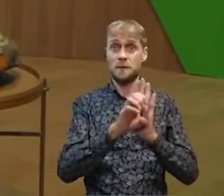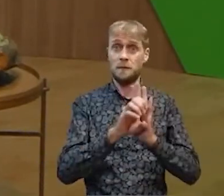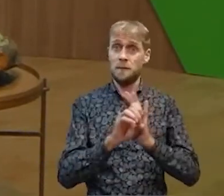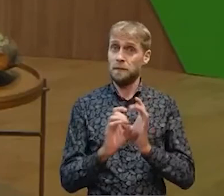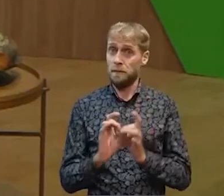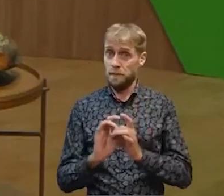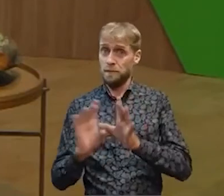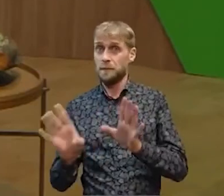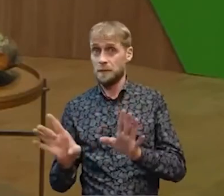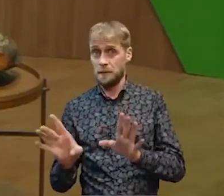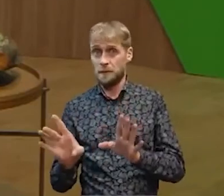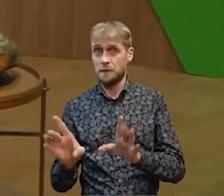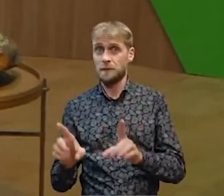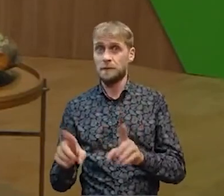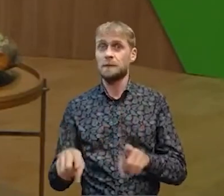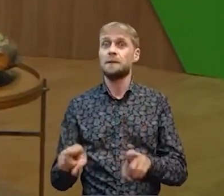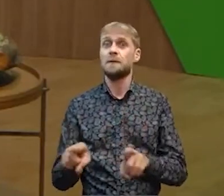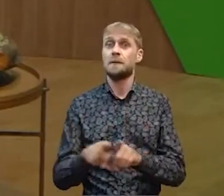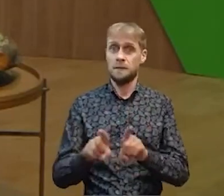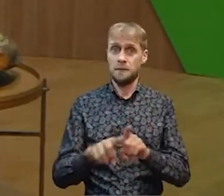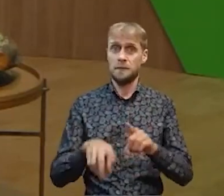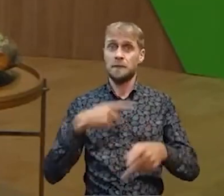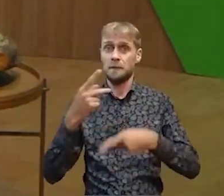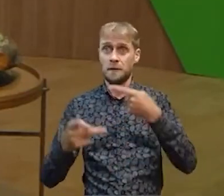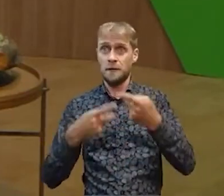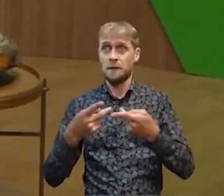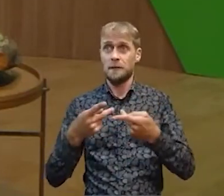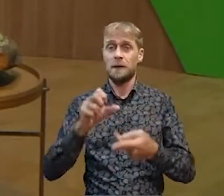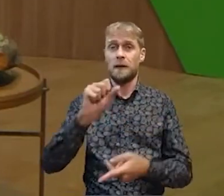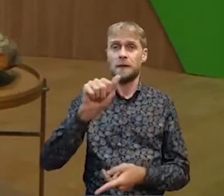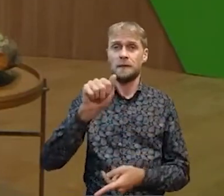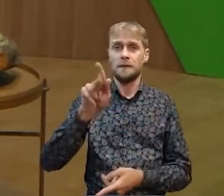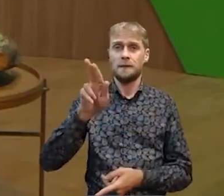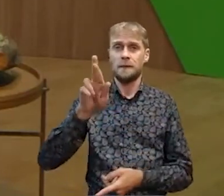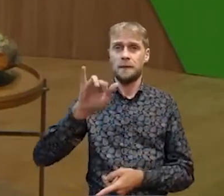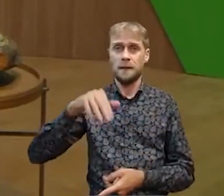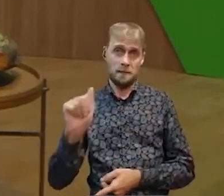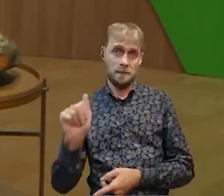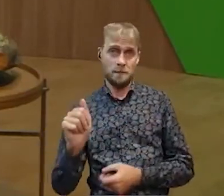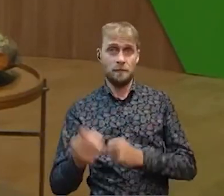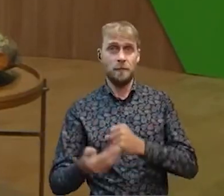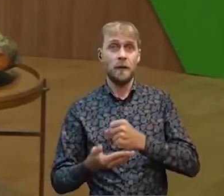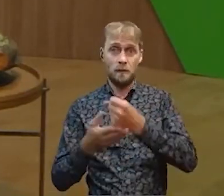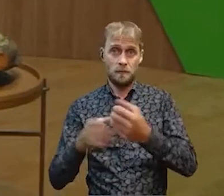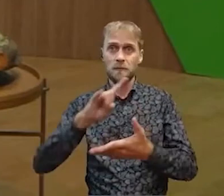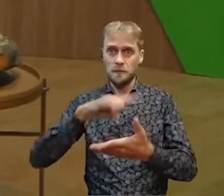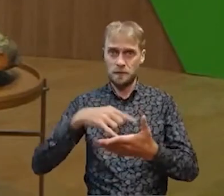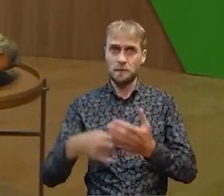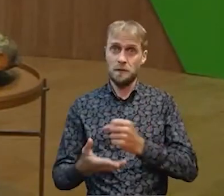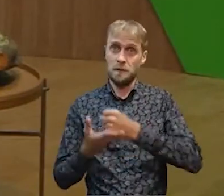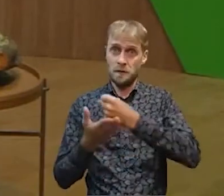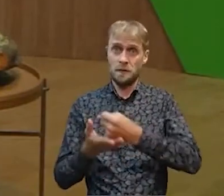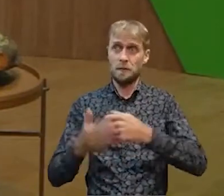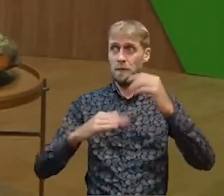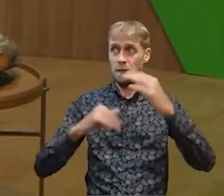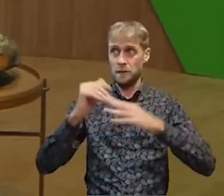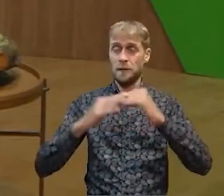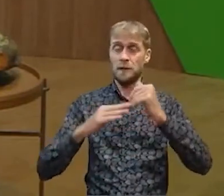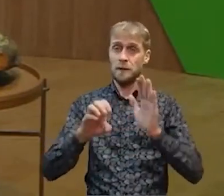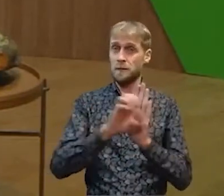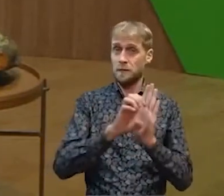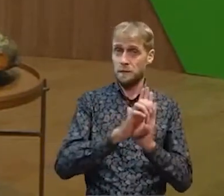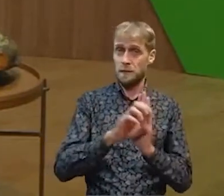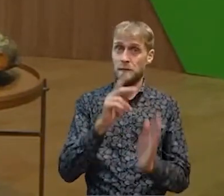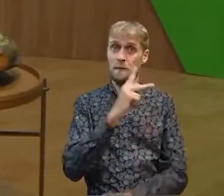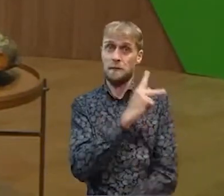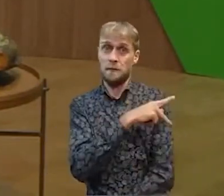que a Sagrima, né, tem um acordo de cooperação técnica também com a Embrapa Meio Norte, que é do Piauí,